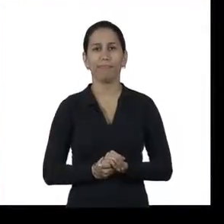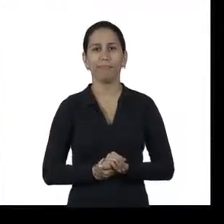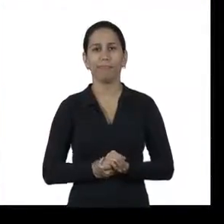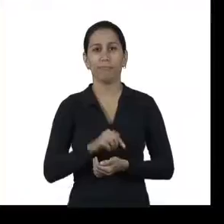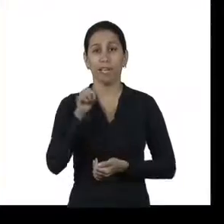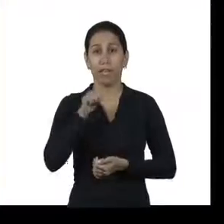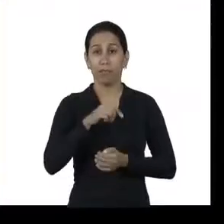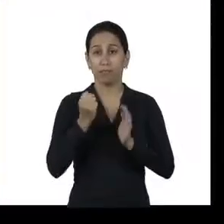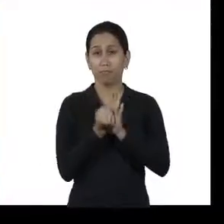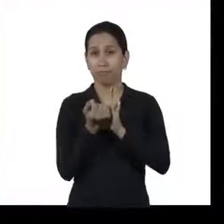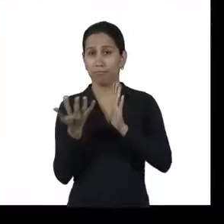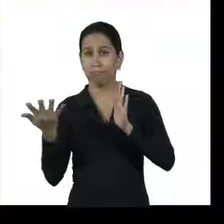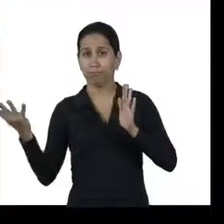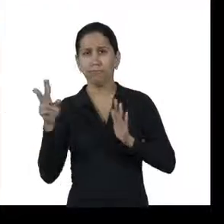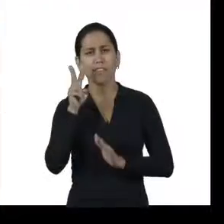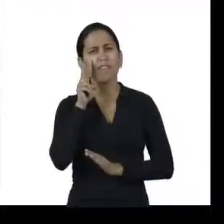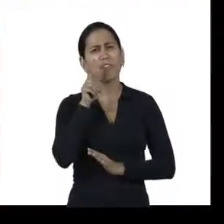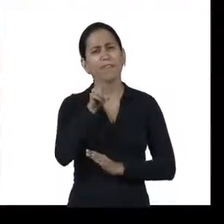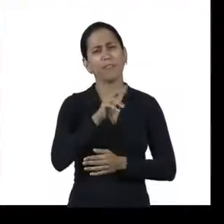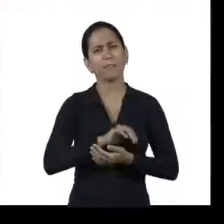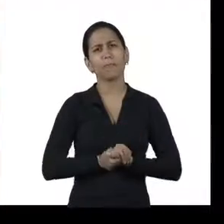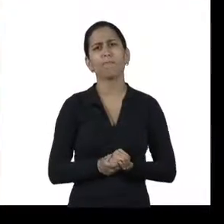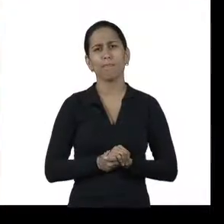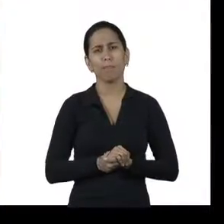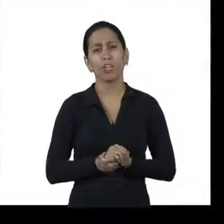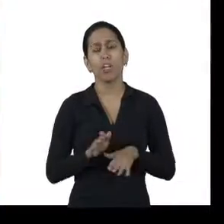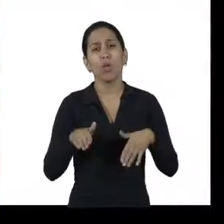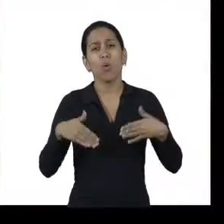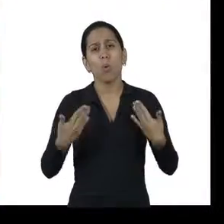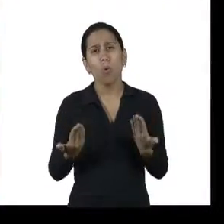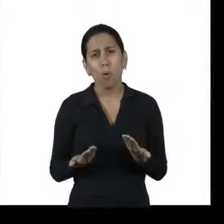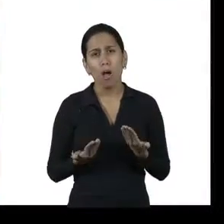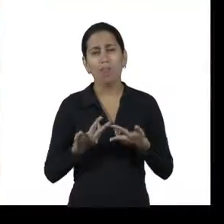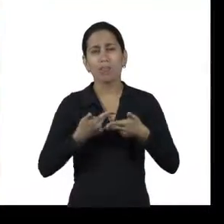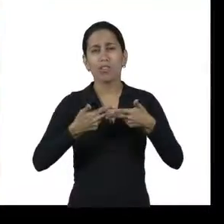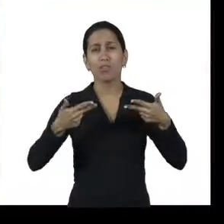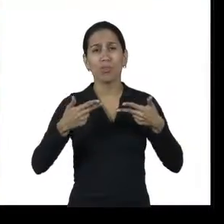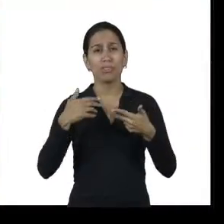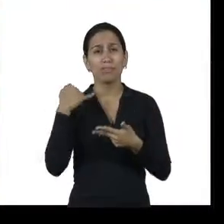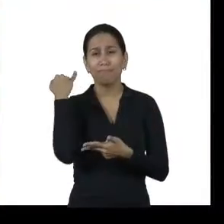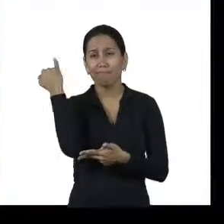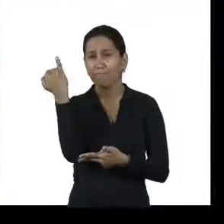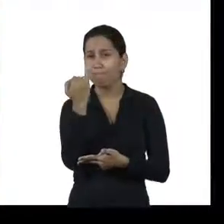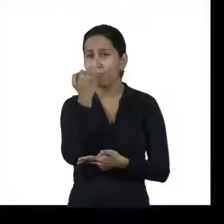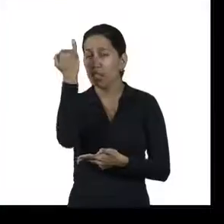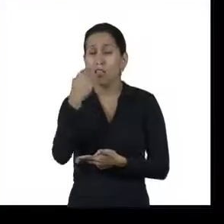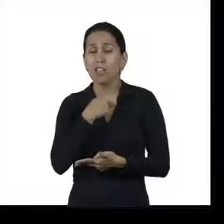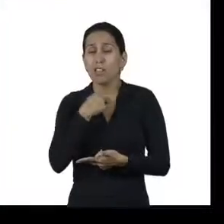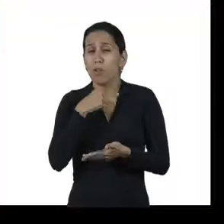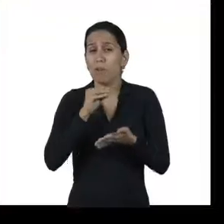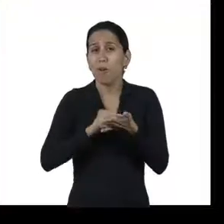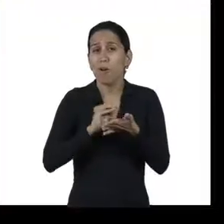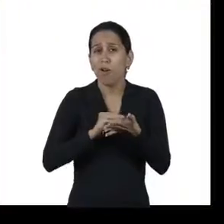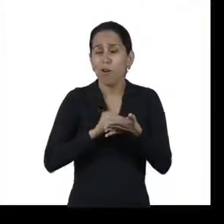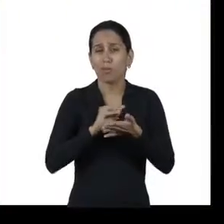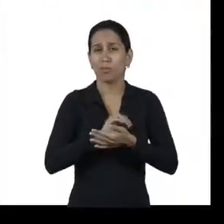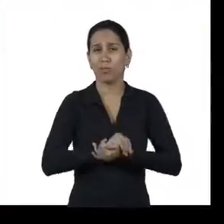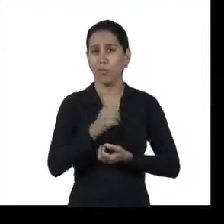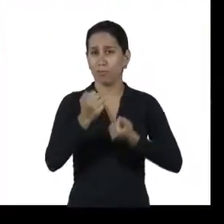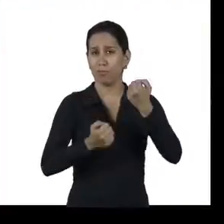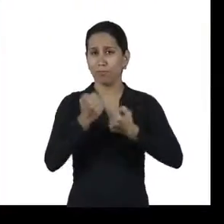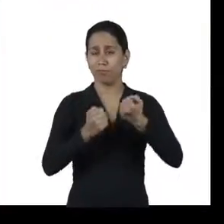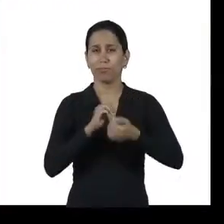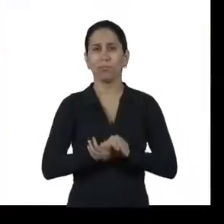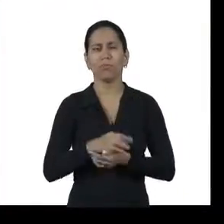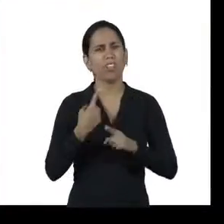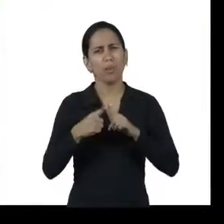Neste programa, você vai ver quais são os itens de segurança indispensáveis para os veículos e por que os